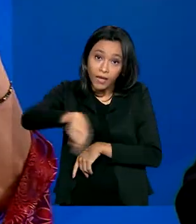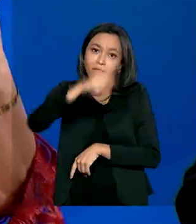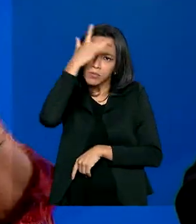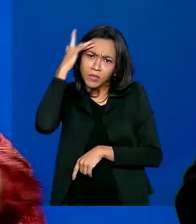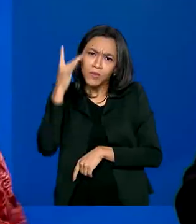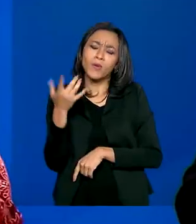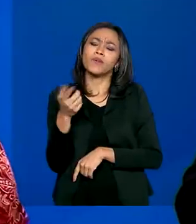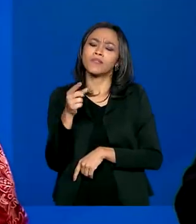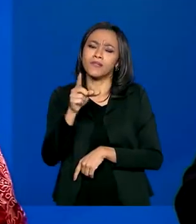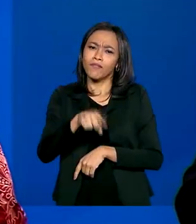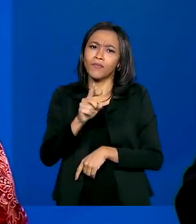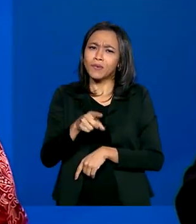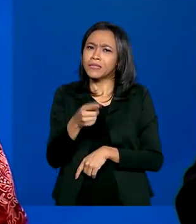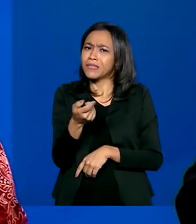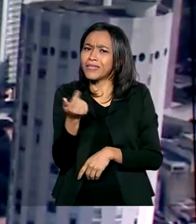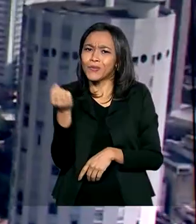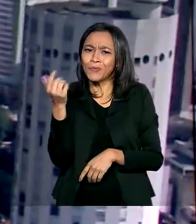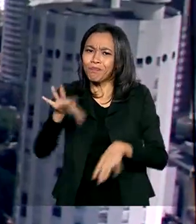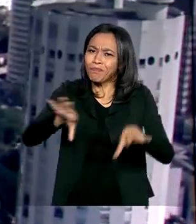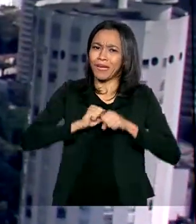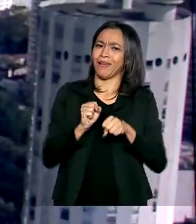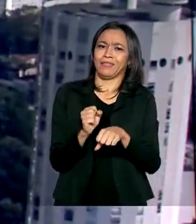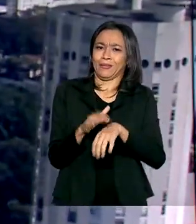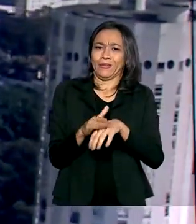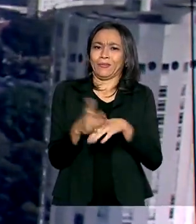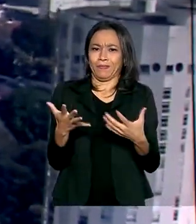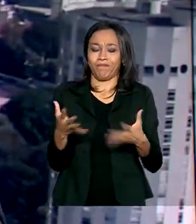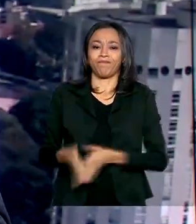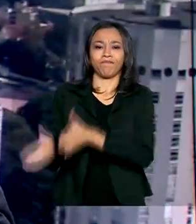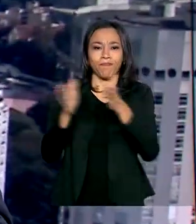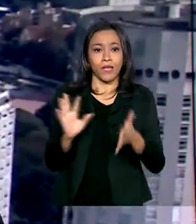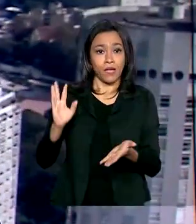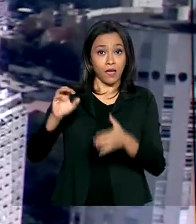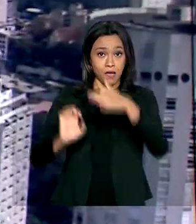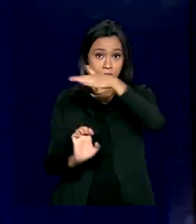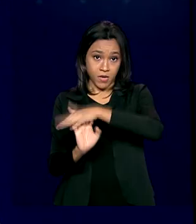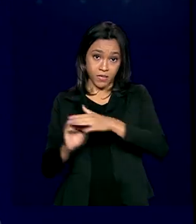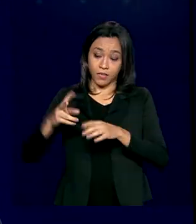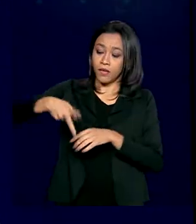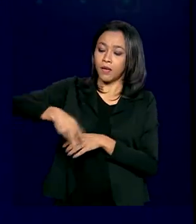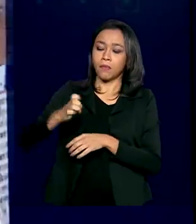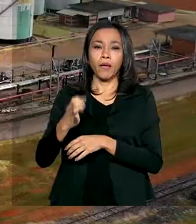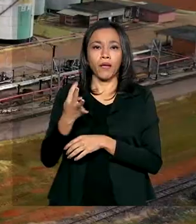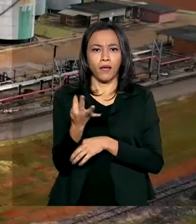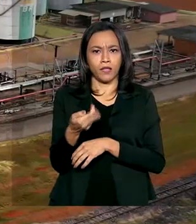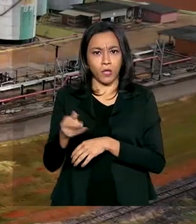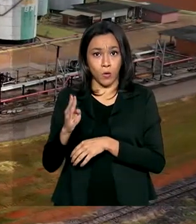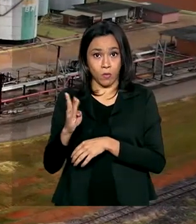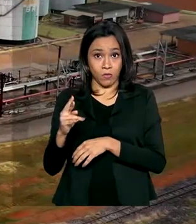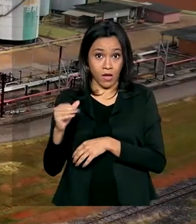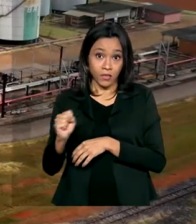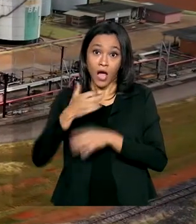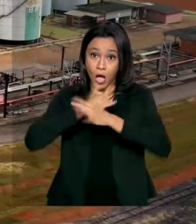menos alcançado pelo coronavírus. A Petrobras anunciou a doação de 3 milhões de litros de